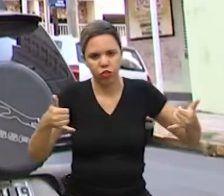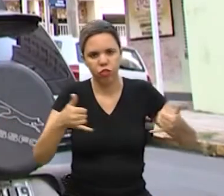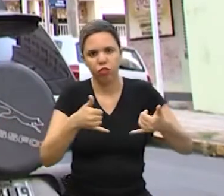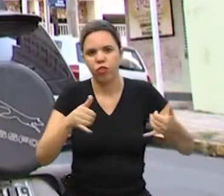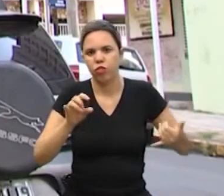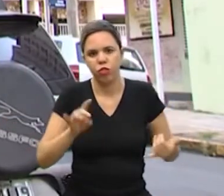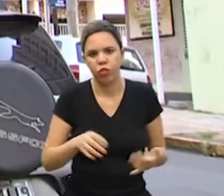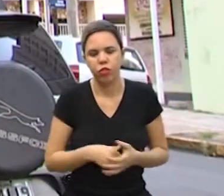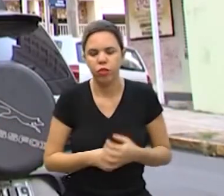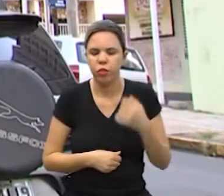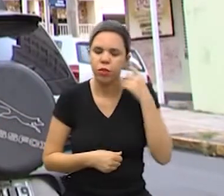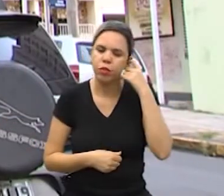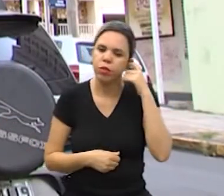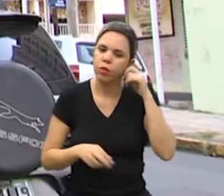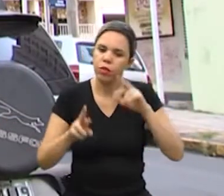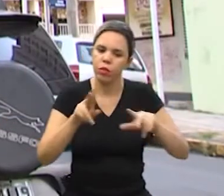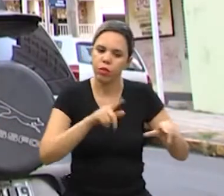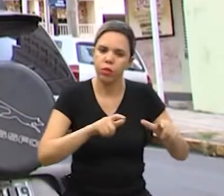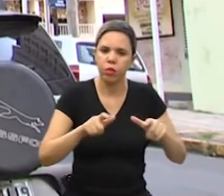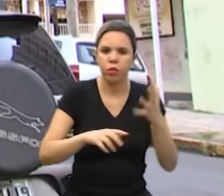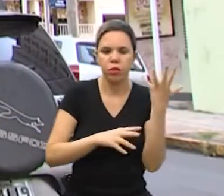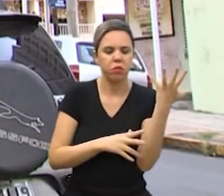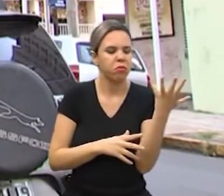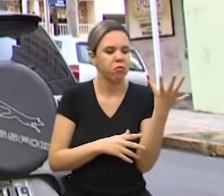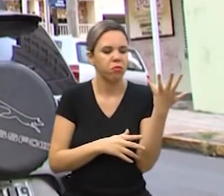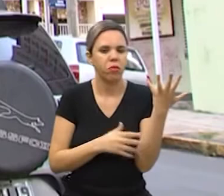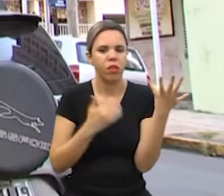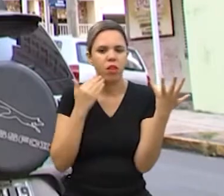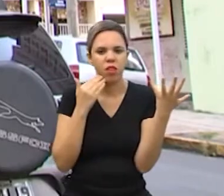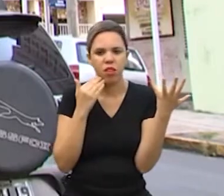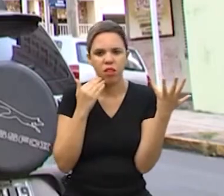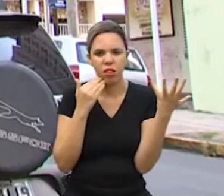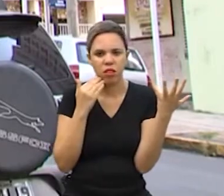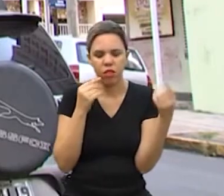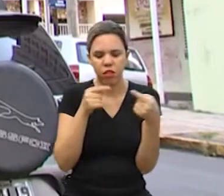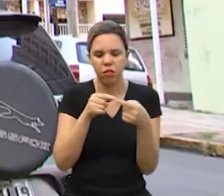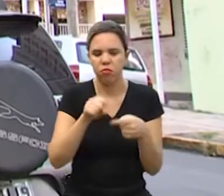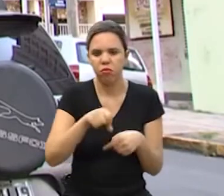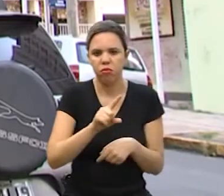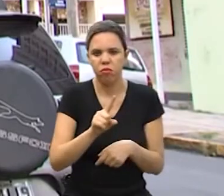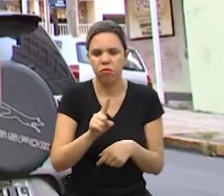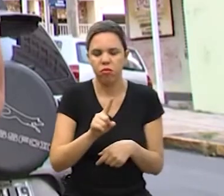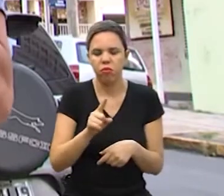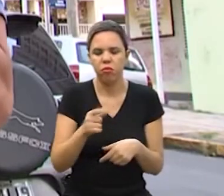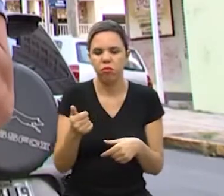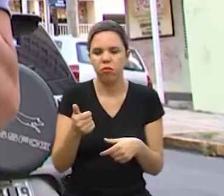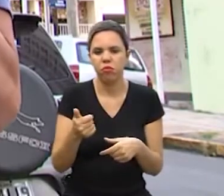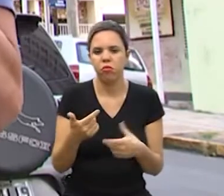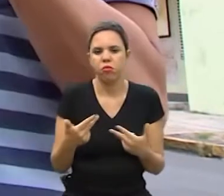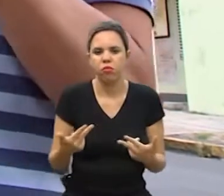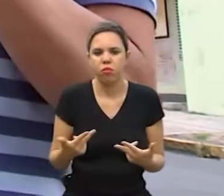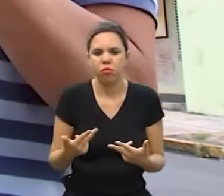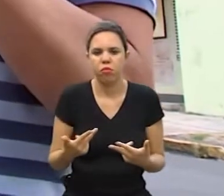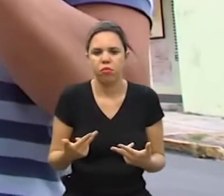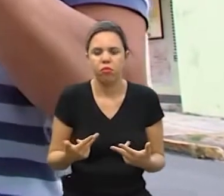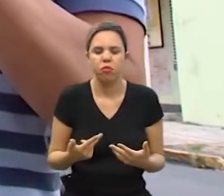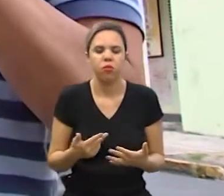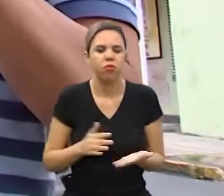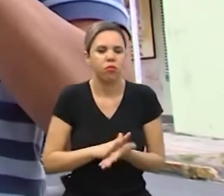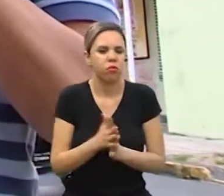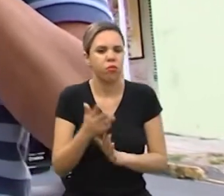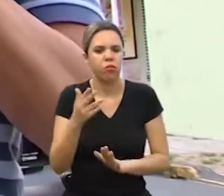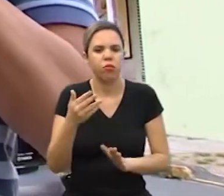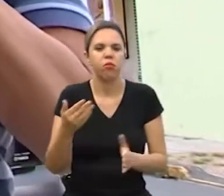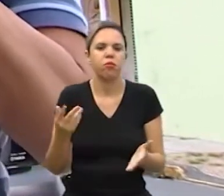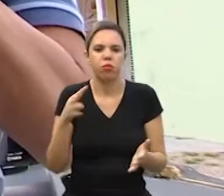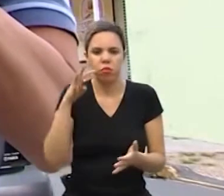a fiação, né? Indiferente se a árvore vai ficar harmoniosa ou não. Então esse é o primeiro ponto. Foi infringido